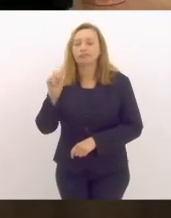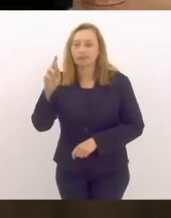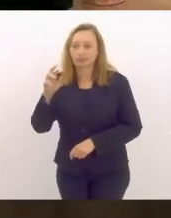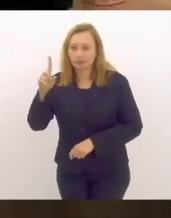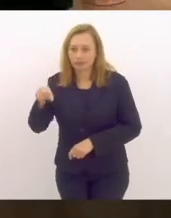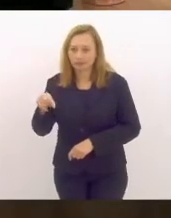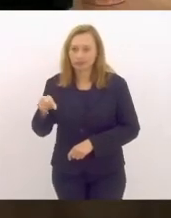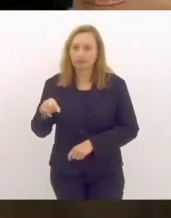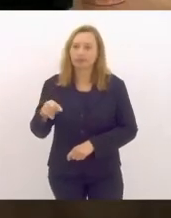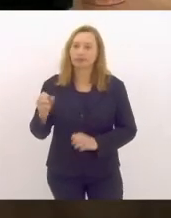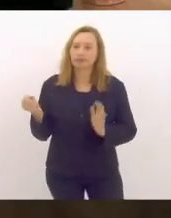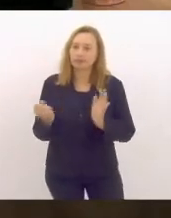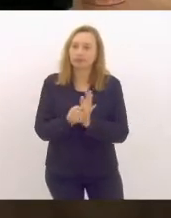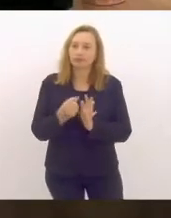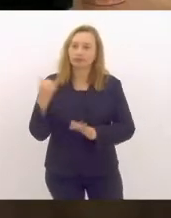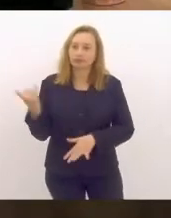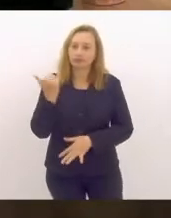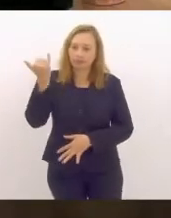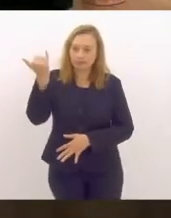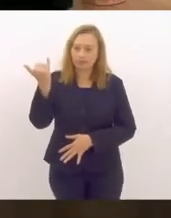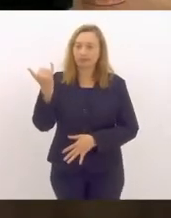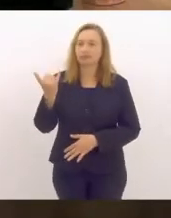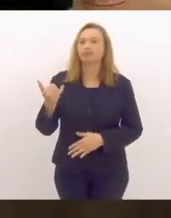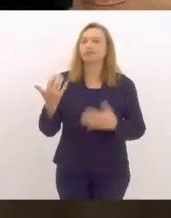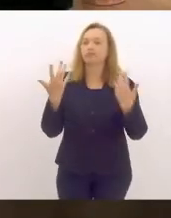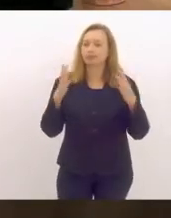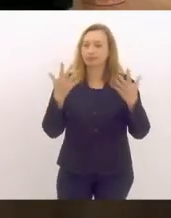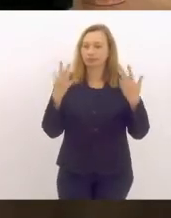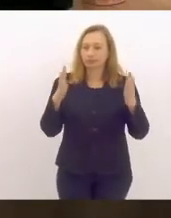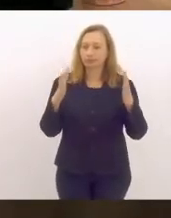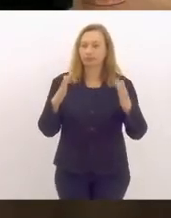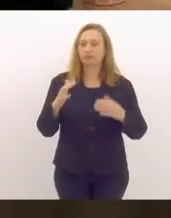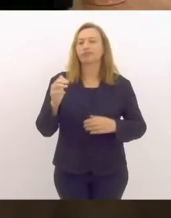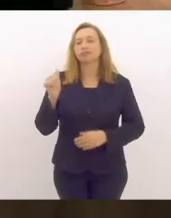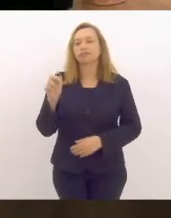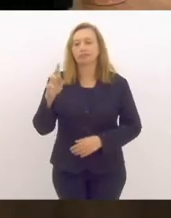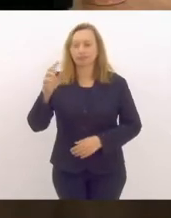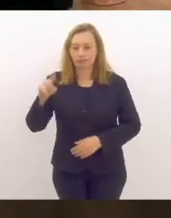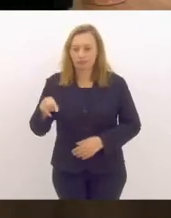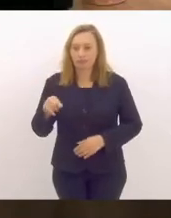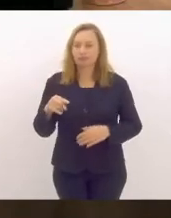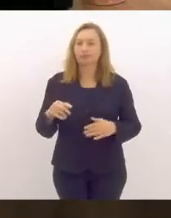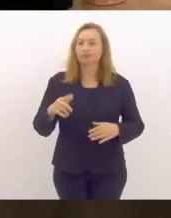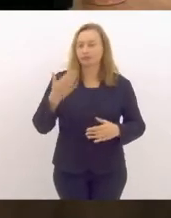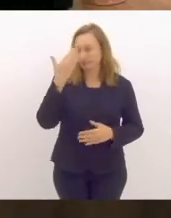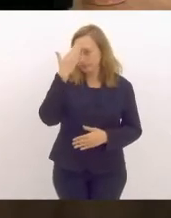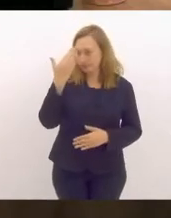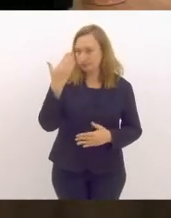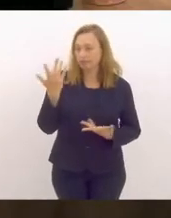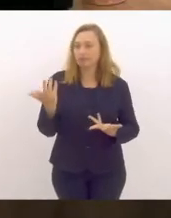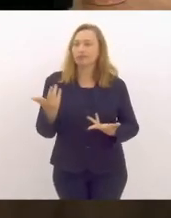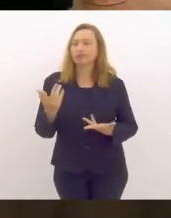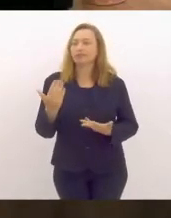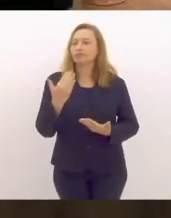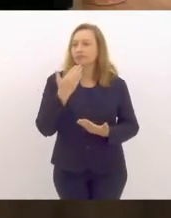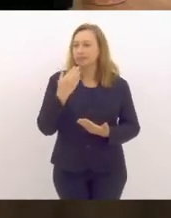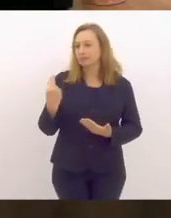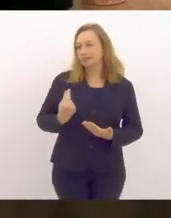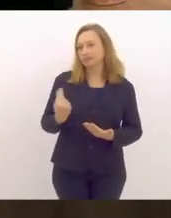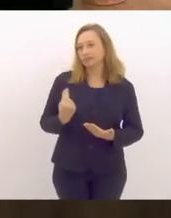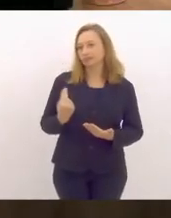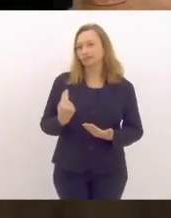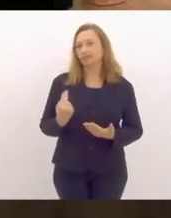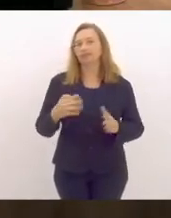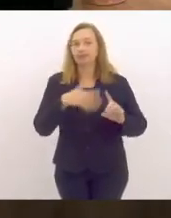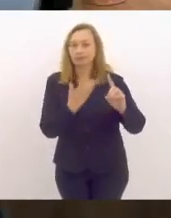Geral foi um marco desse processo. Então, parabéns ao defensor André Castro e agradeço a possibilidade de ser coautor dessa justa